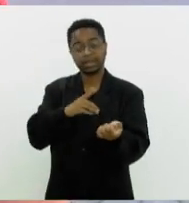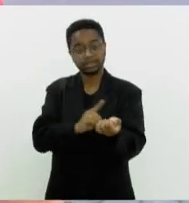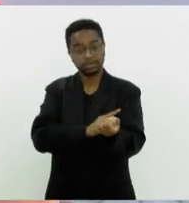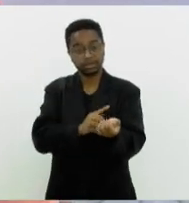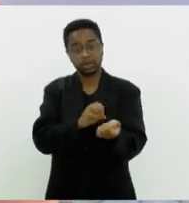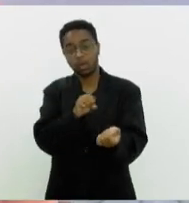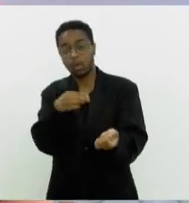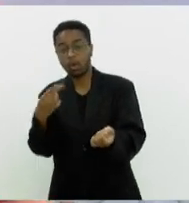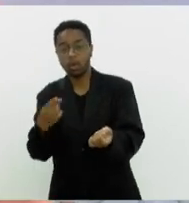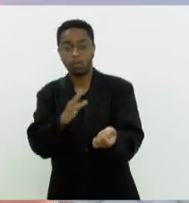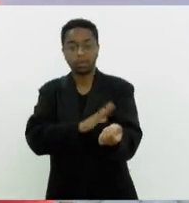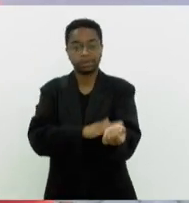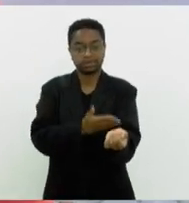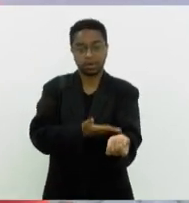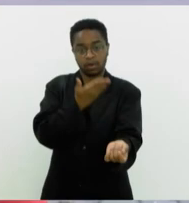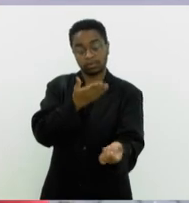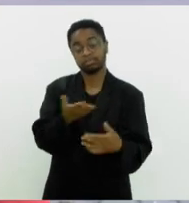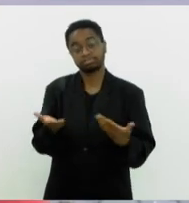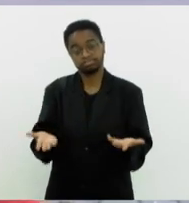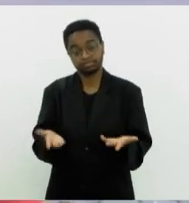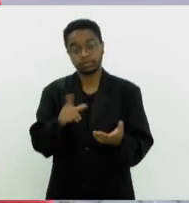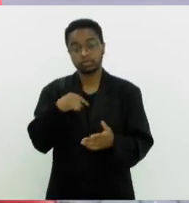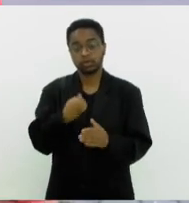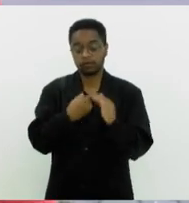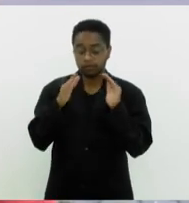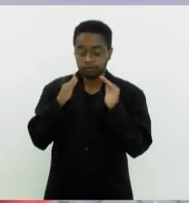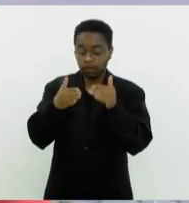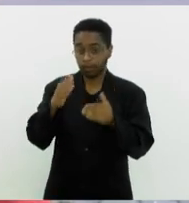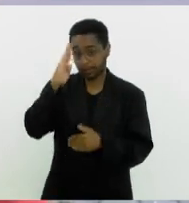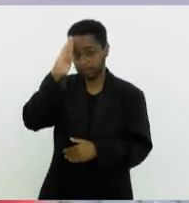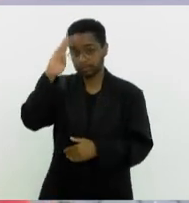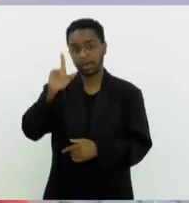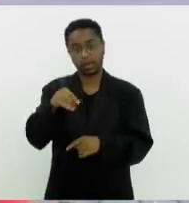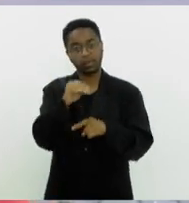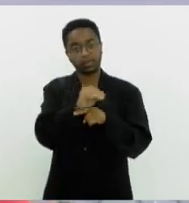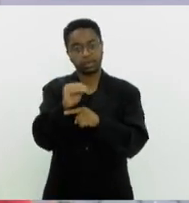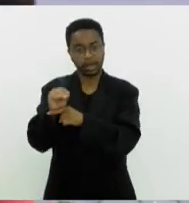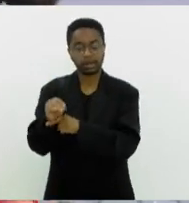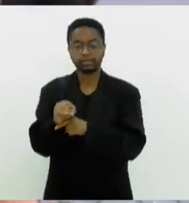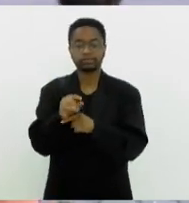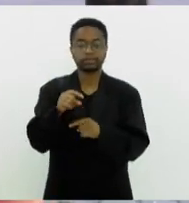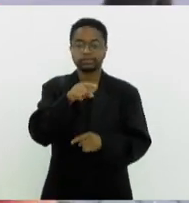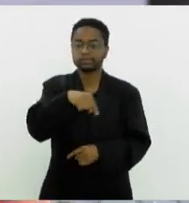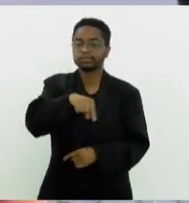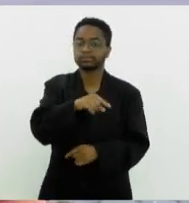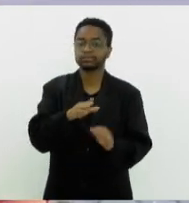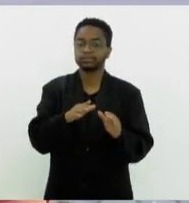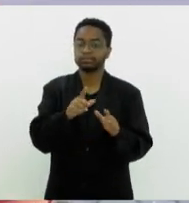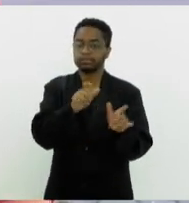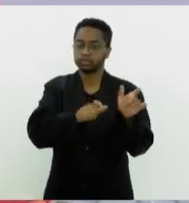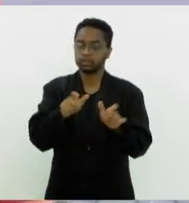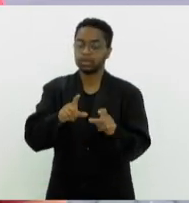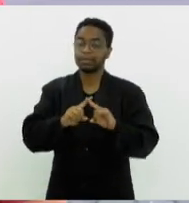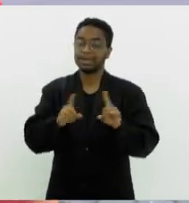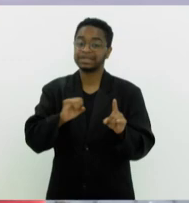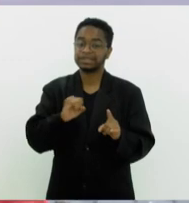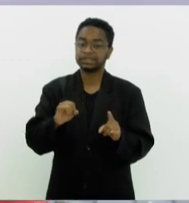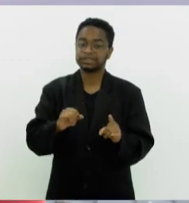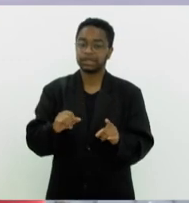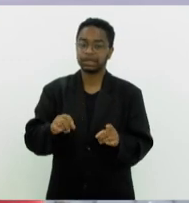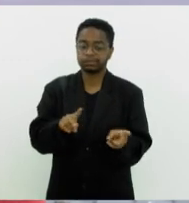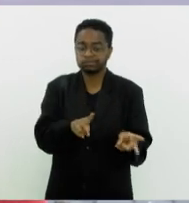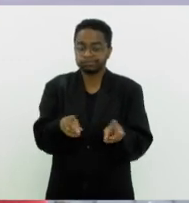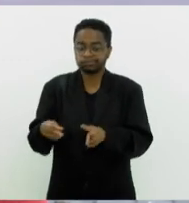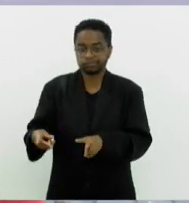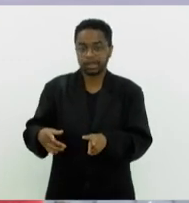ou hipertensão. Então, o foco nosso maior é cuidar desse tipo de paciente. No transplante, a gente tem atualmente